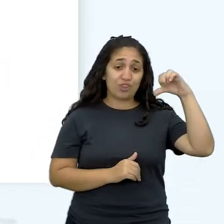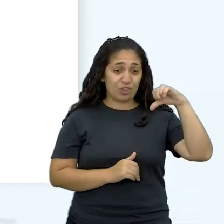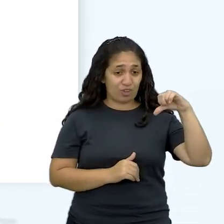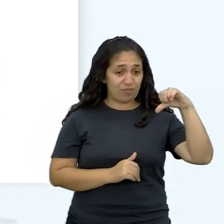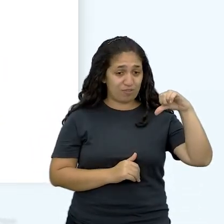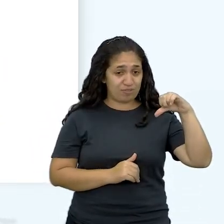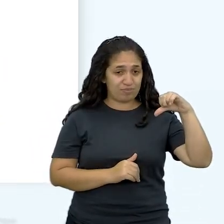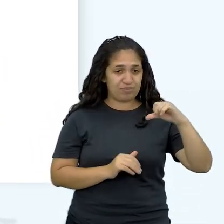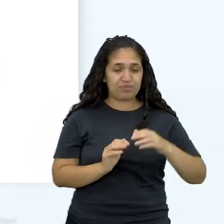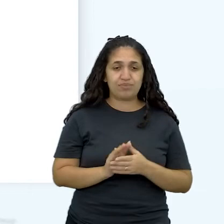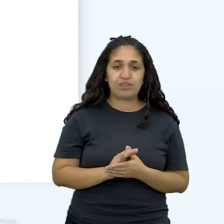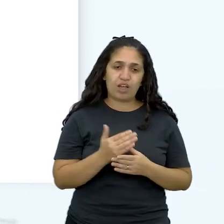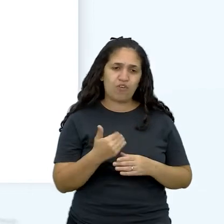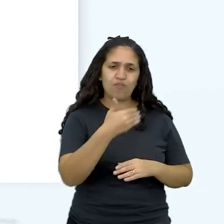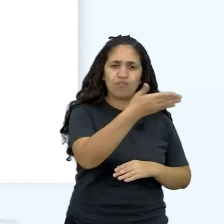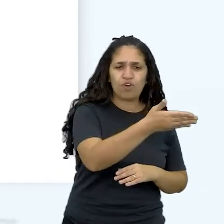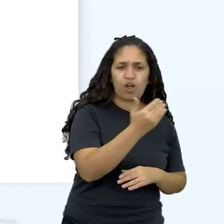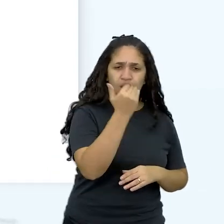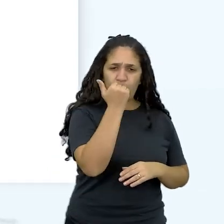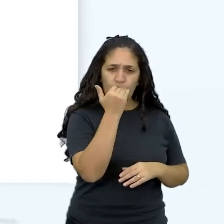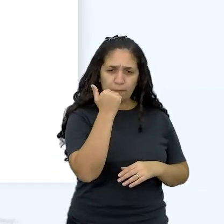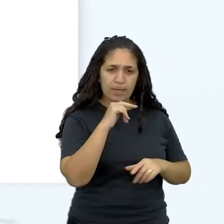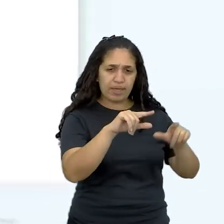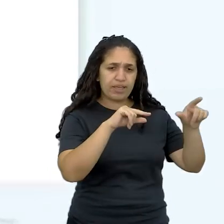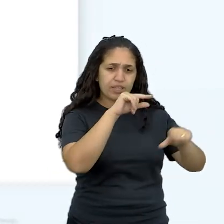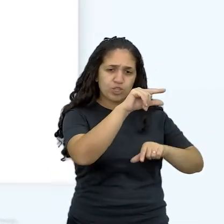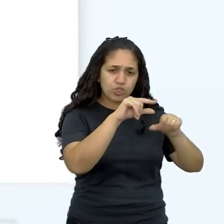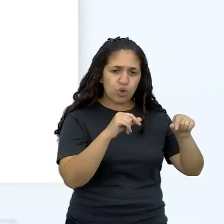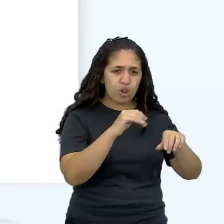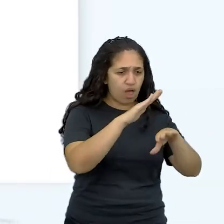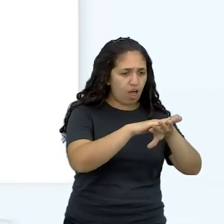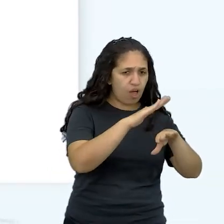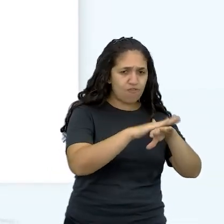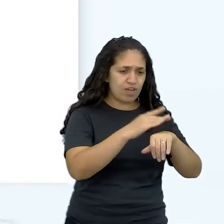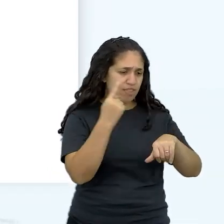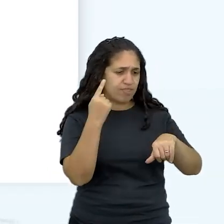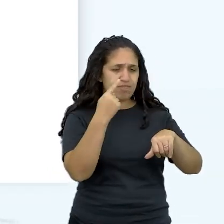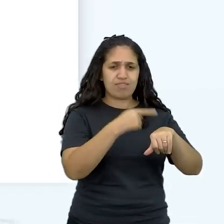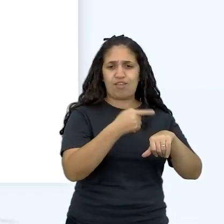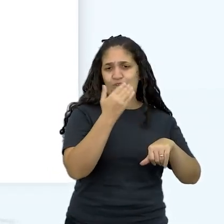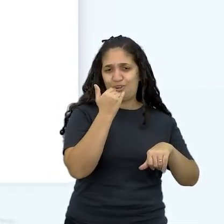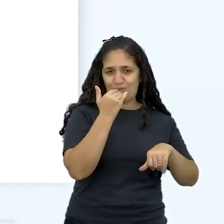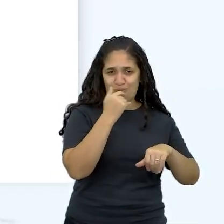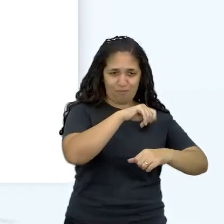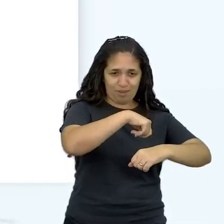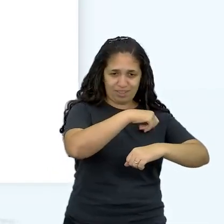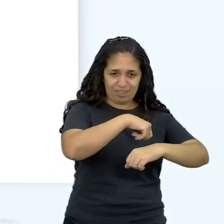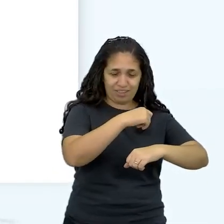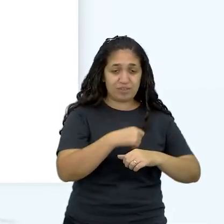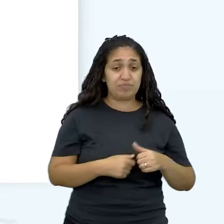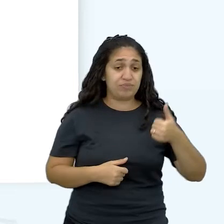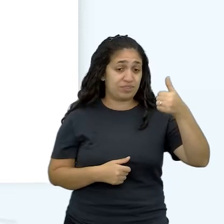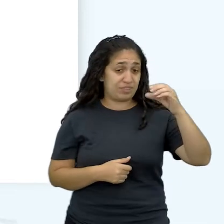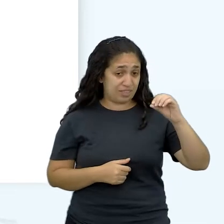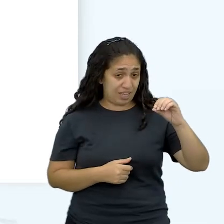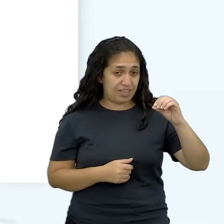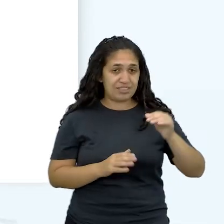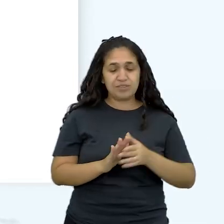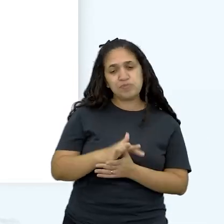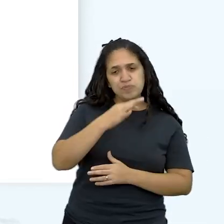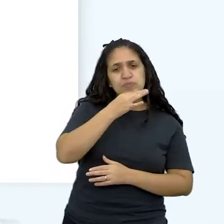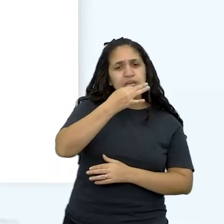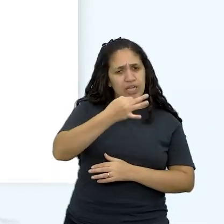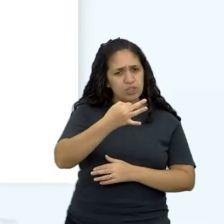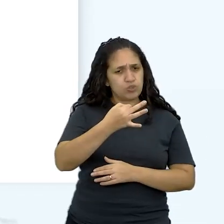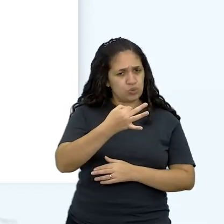9. Ao comer fora, prefira locais que façam a comida na hora. 10. Seja